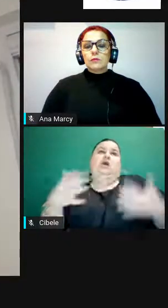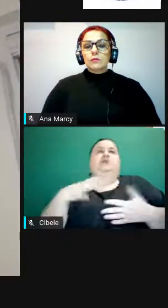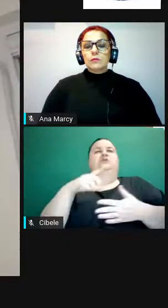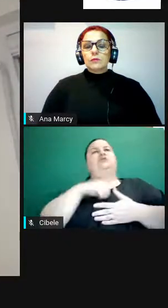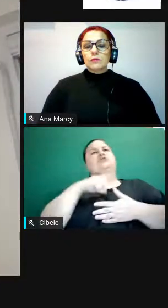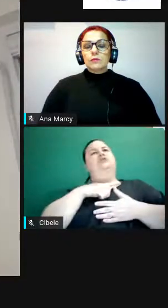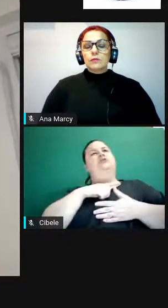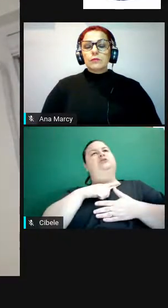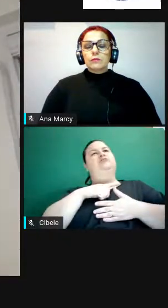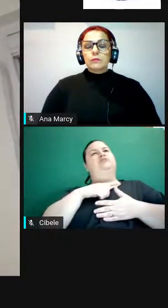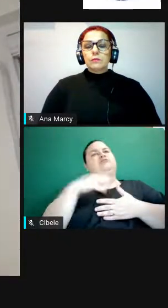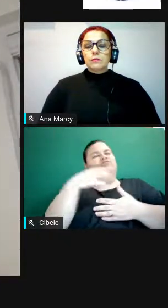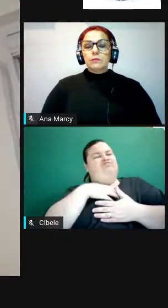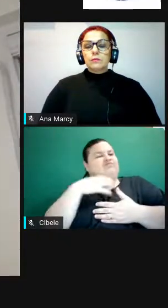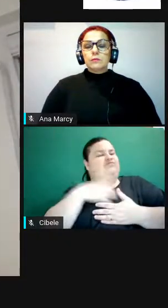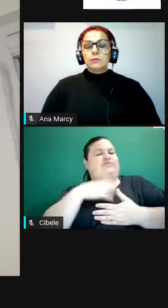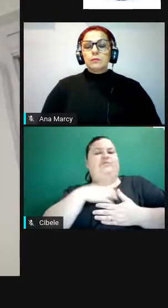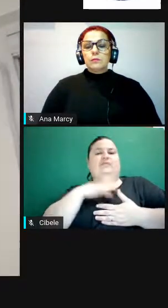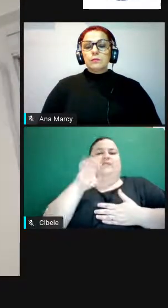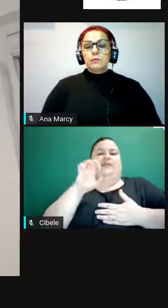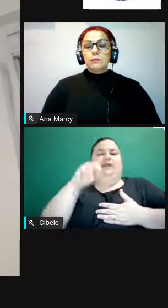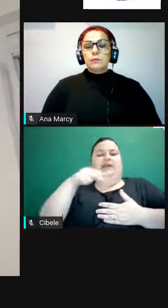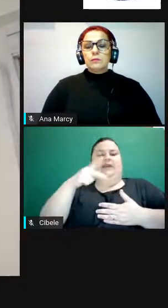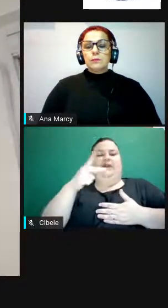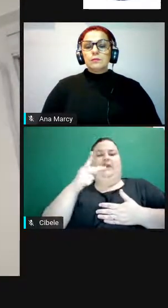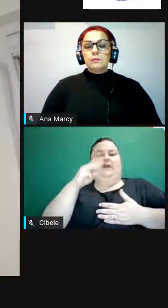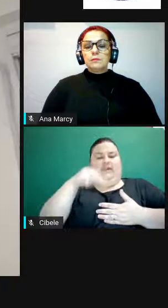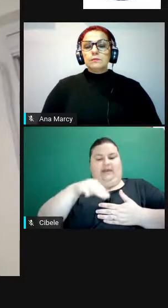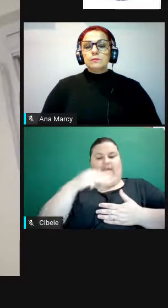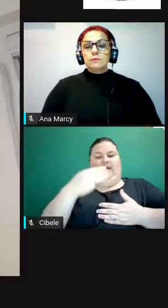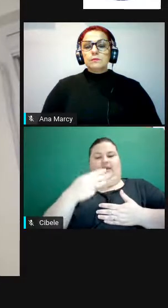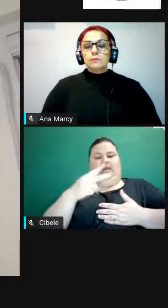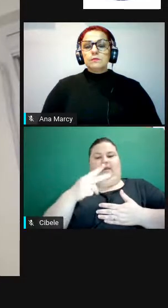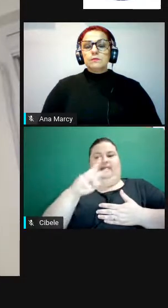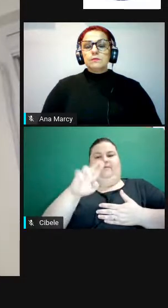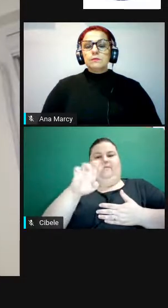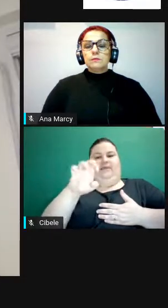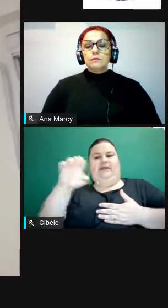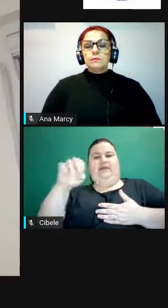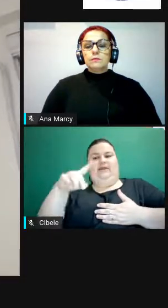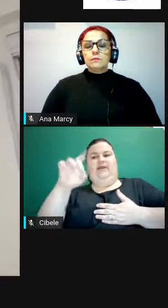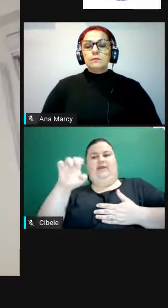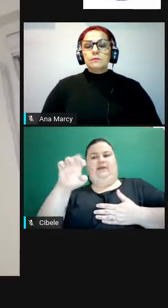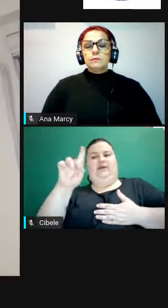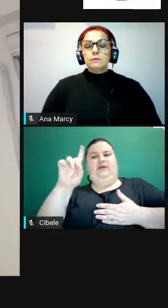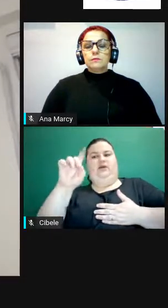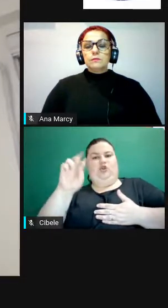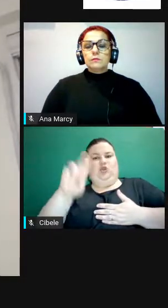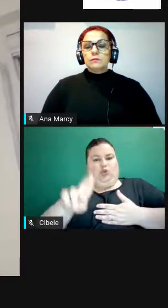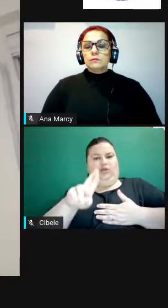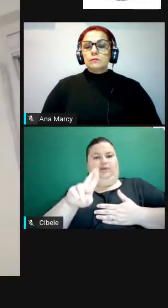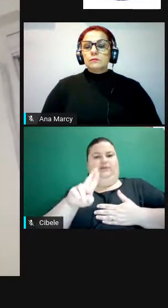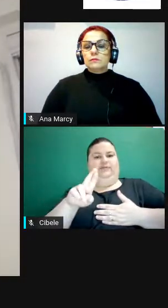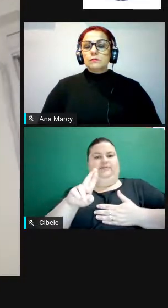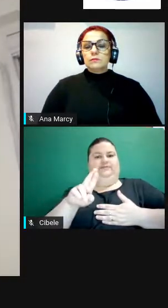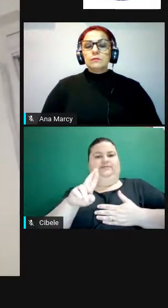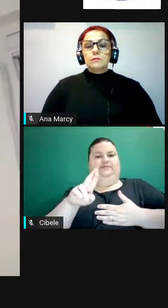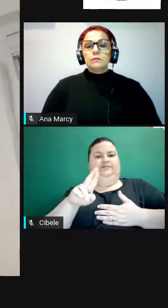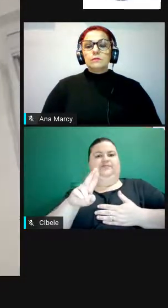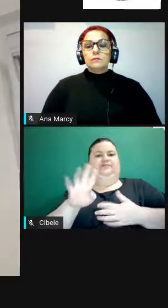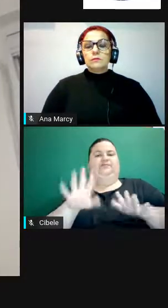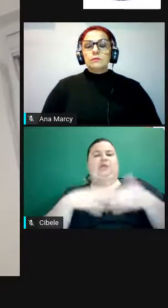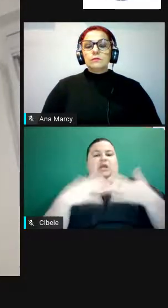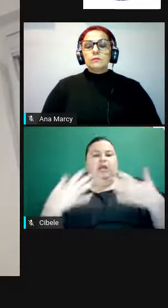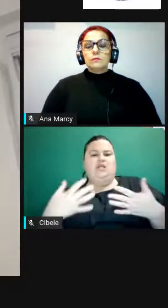por mais que não tenha sido assim me ensinado eu acredito vendo aí as coisas o e os eu utilizei muito para fazer a 07